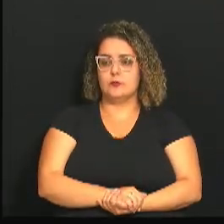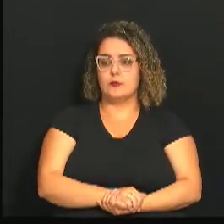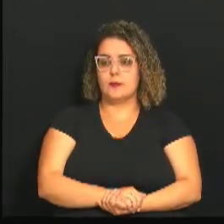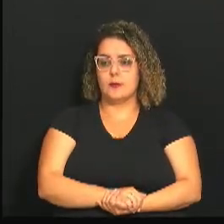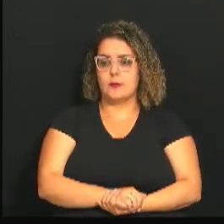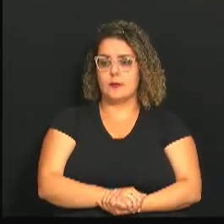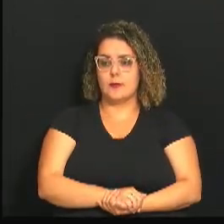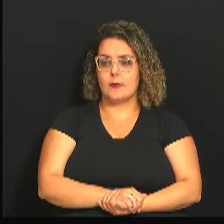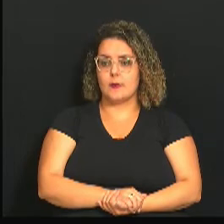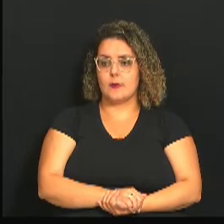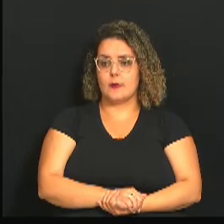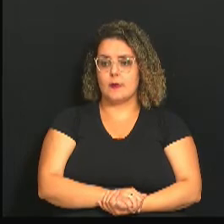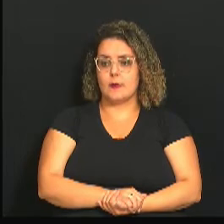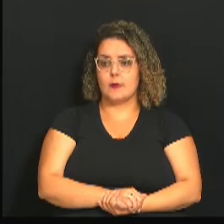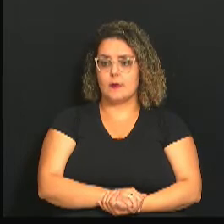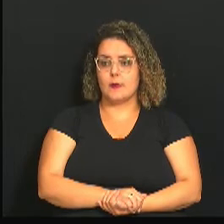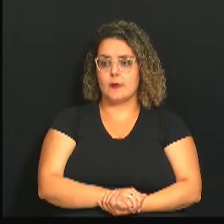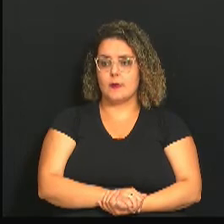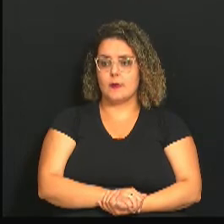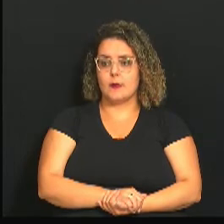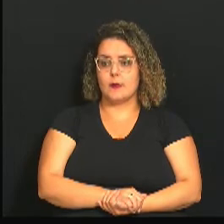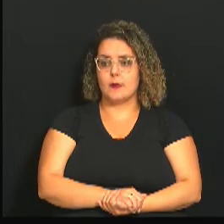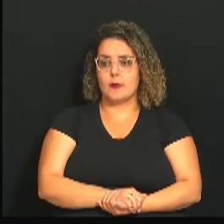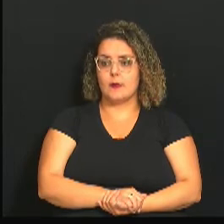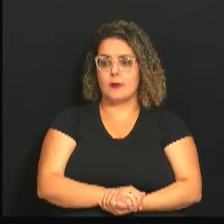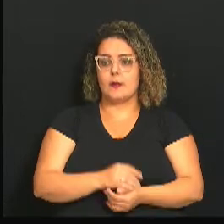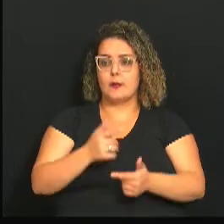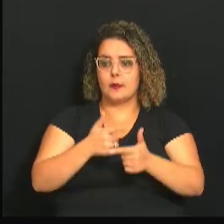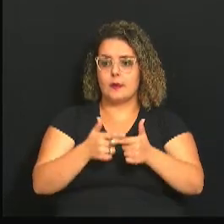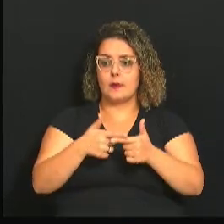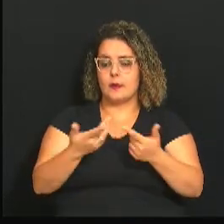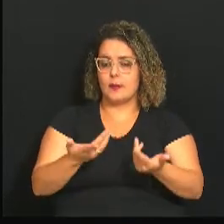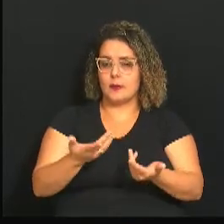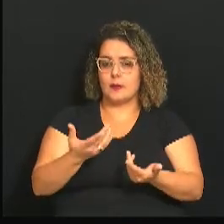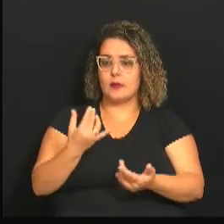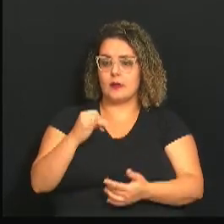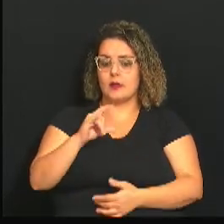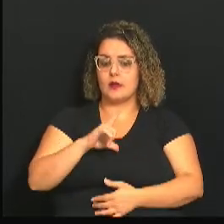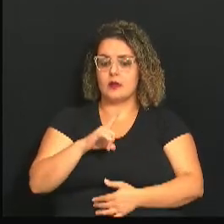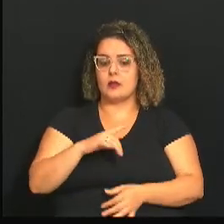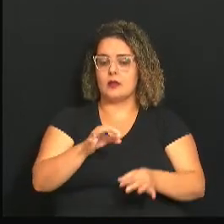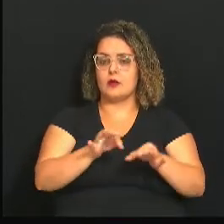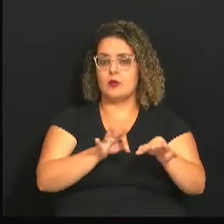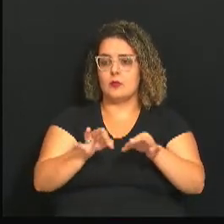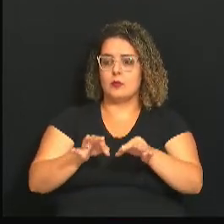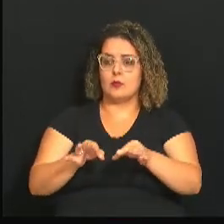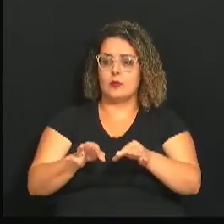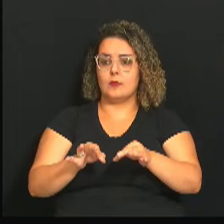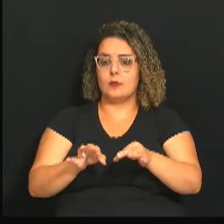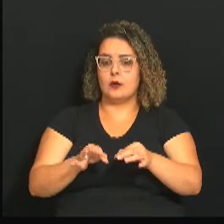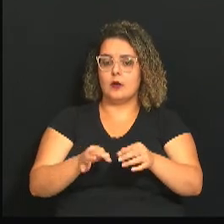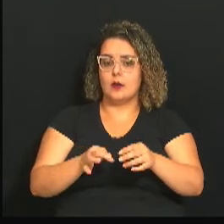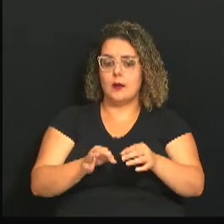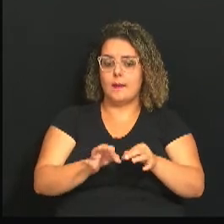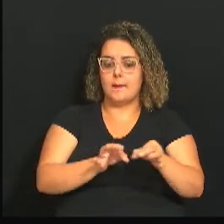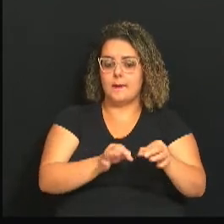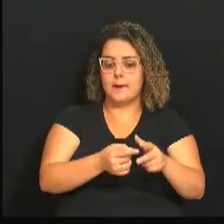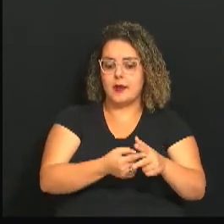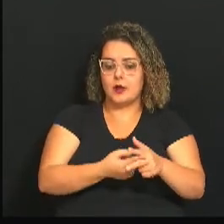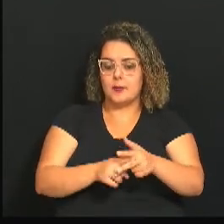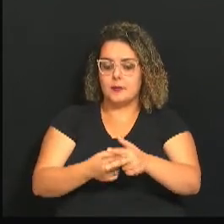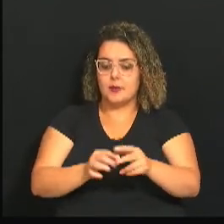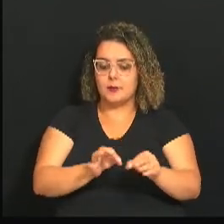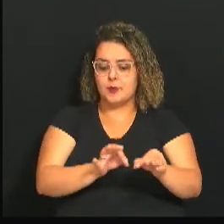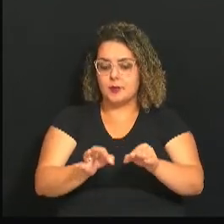inundadas, as casas sofrem com isso, né? É um problema. Portanto, se há também projeto para manutenção do Pissarrão naquele trecho,